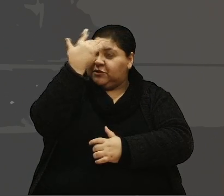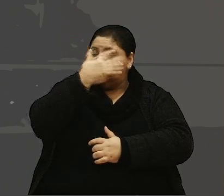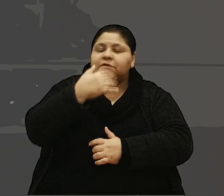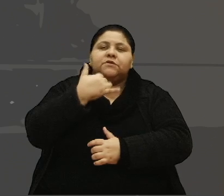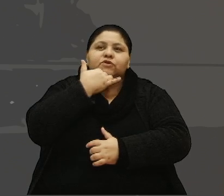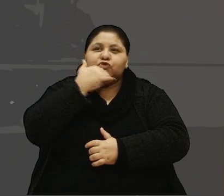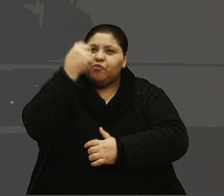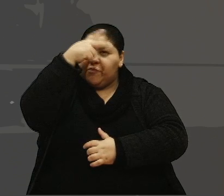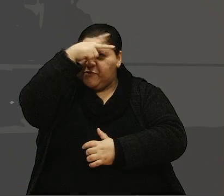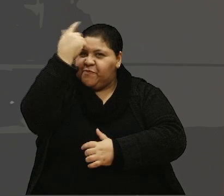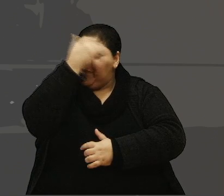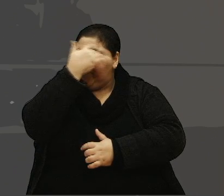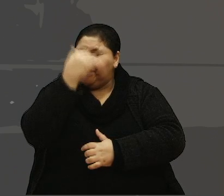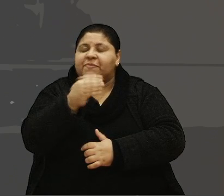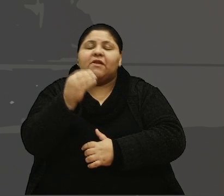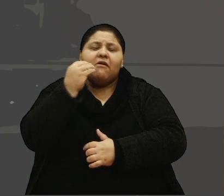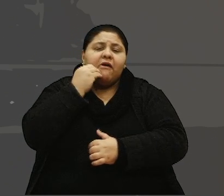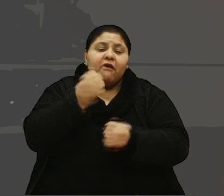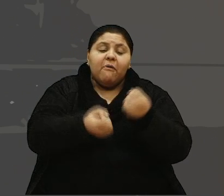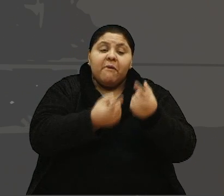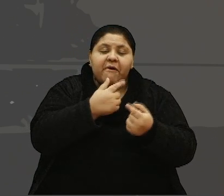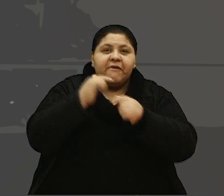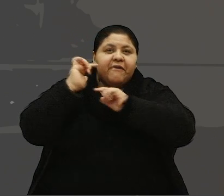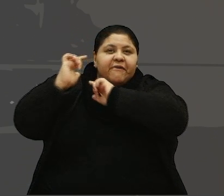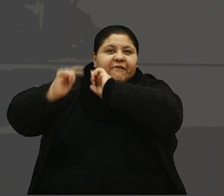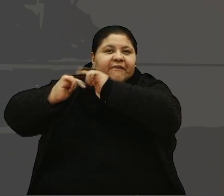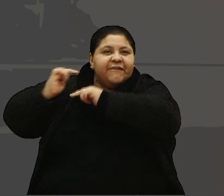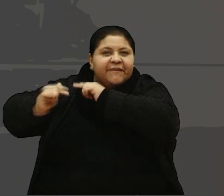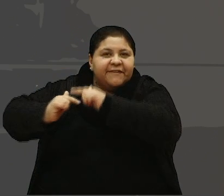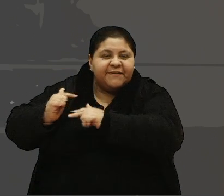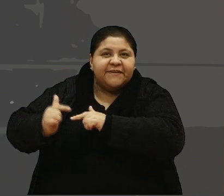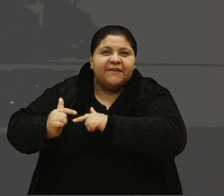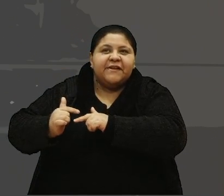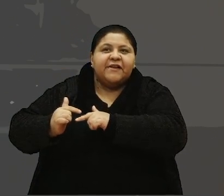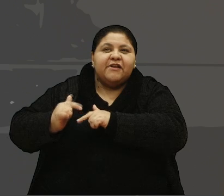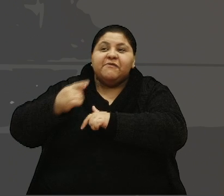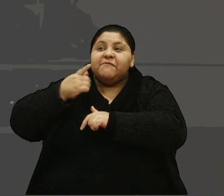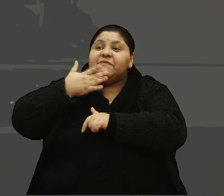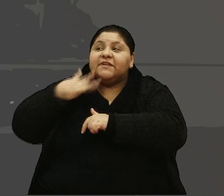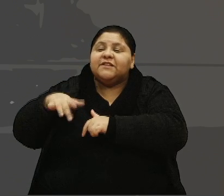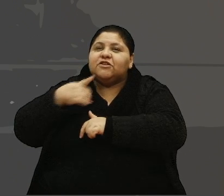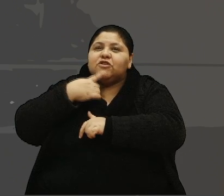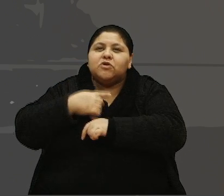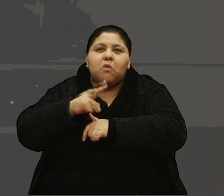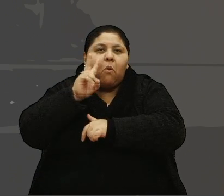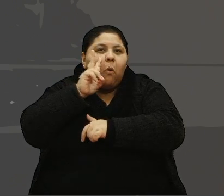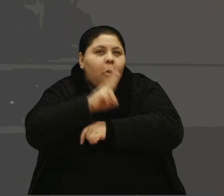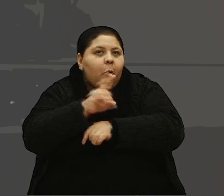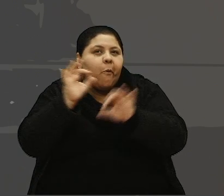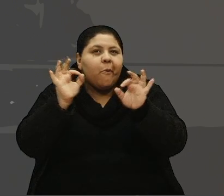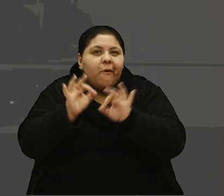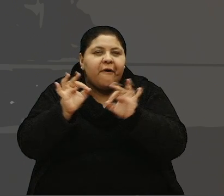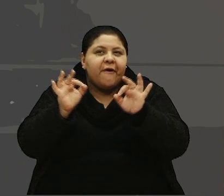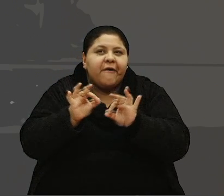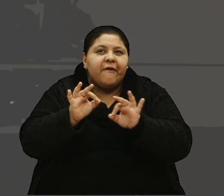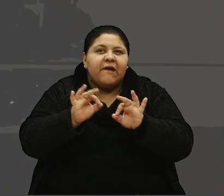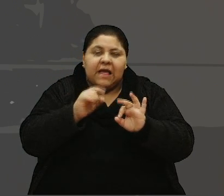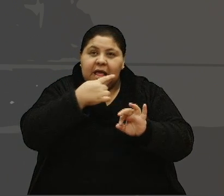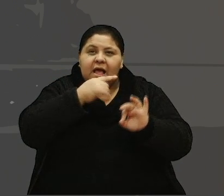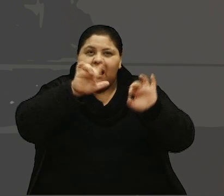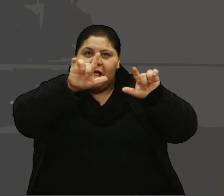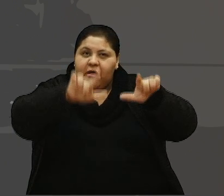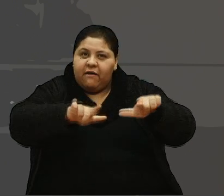claro, aquela pipoca tradicional lá para agradar as crianças. Olha que fantástico, aí é um espaço